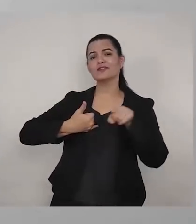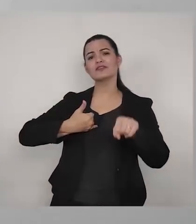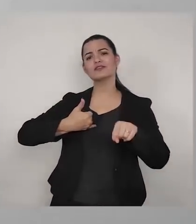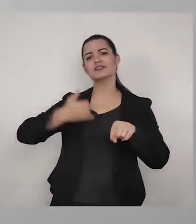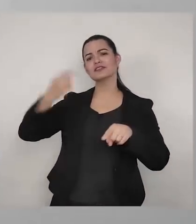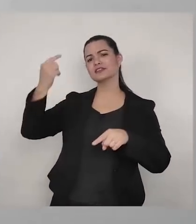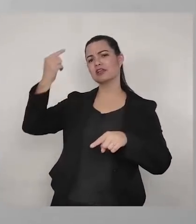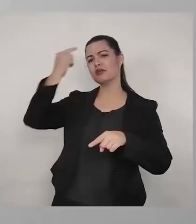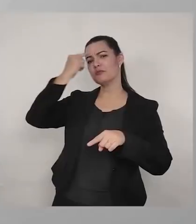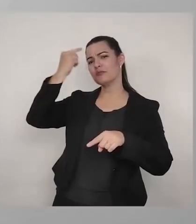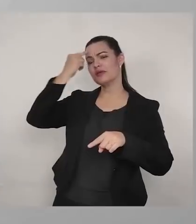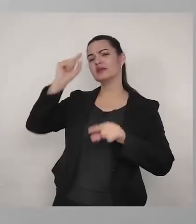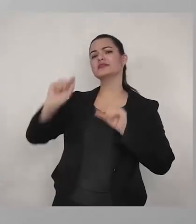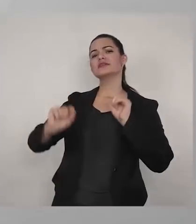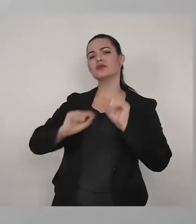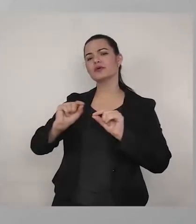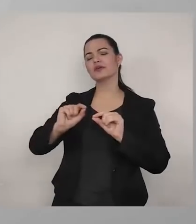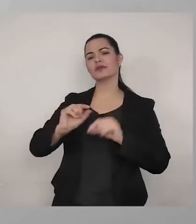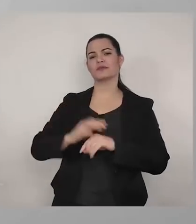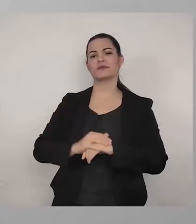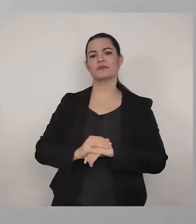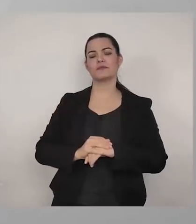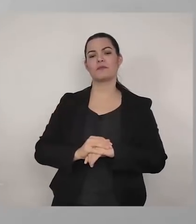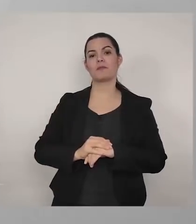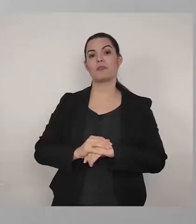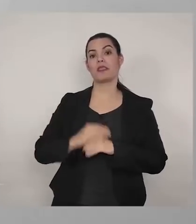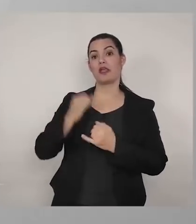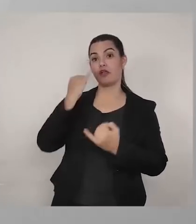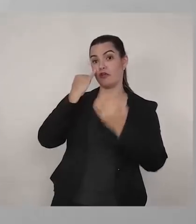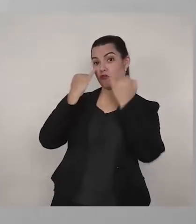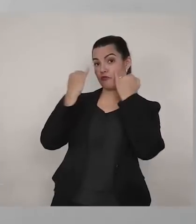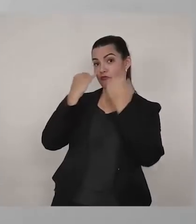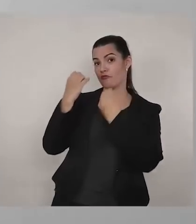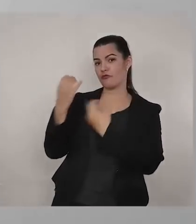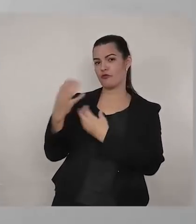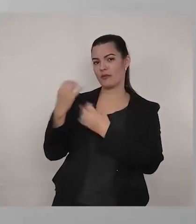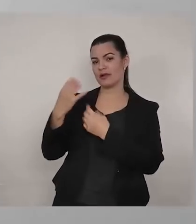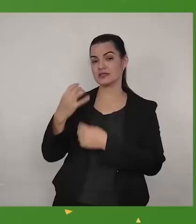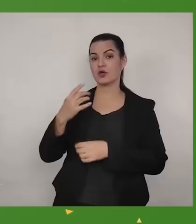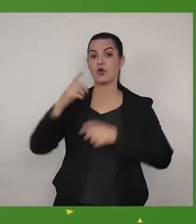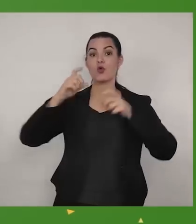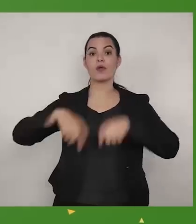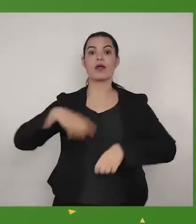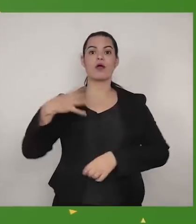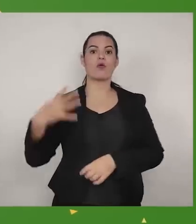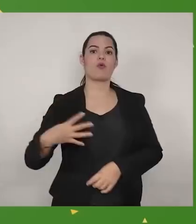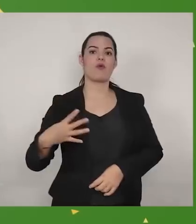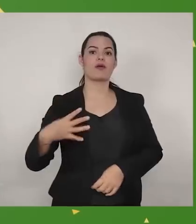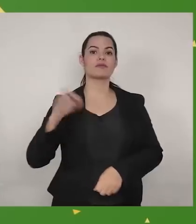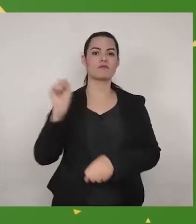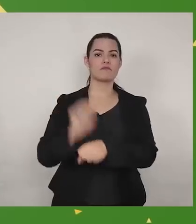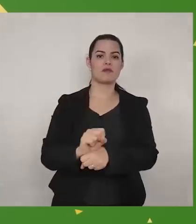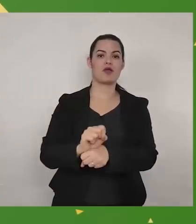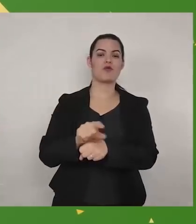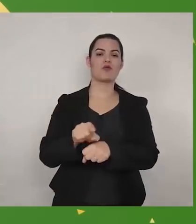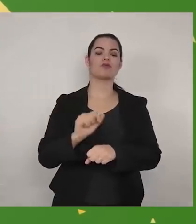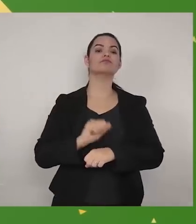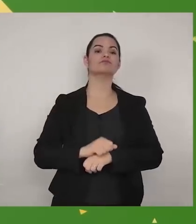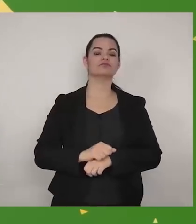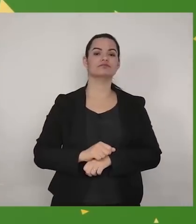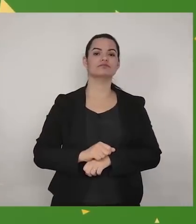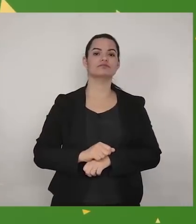respeito dessa informação que está como nosso quarto ponto de parada. Na sua quarta